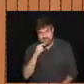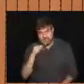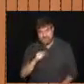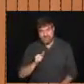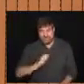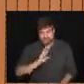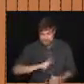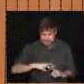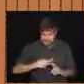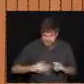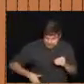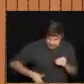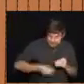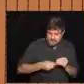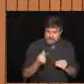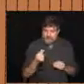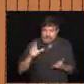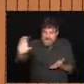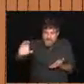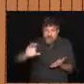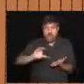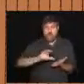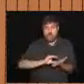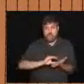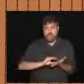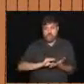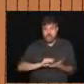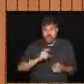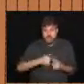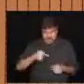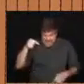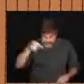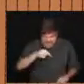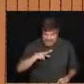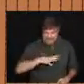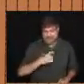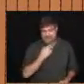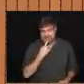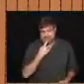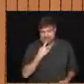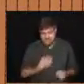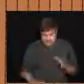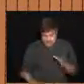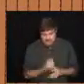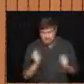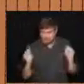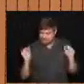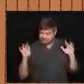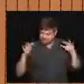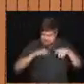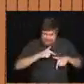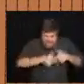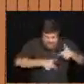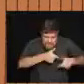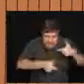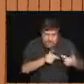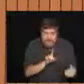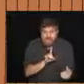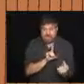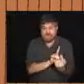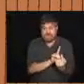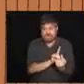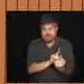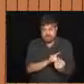um acréscimo a mais de verbas. Porque é nas cidades que vai se dar esse trabalho de